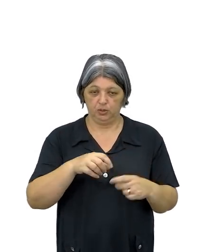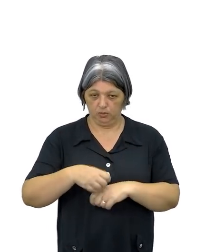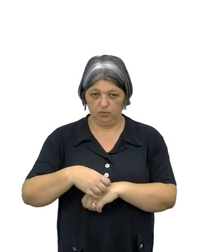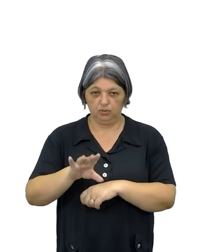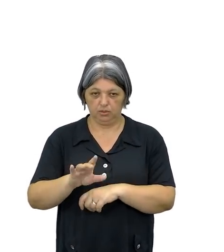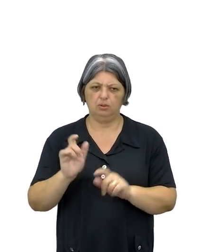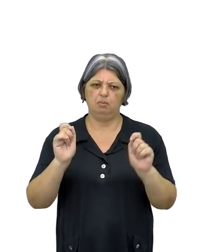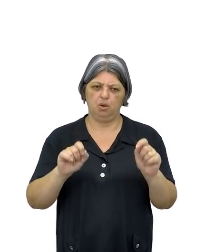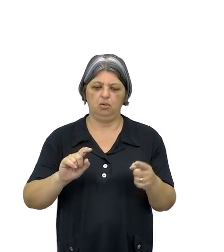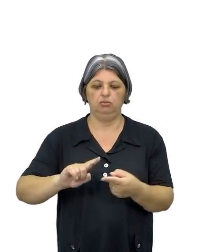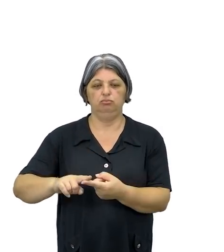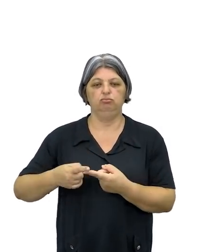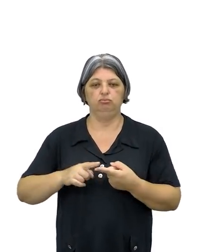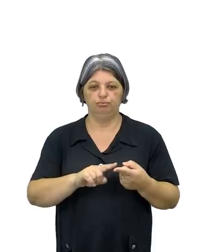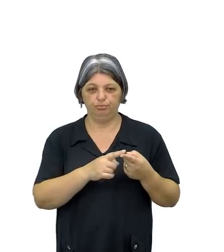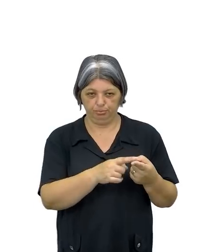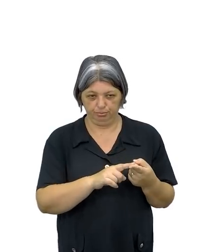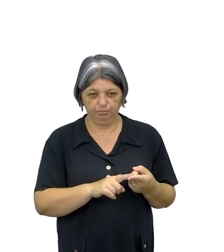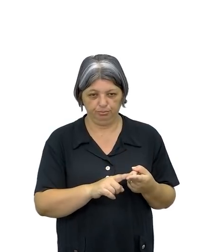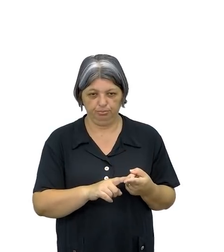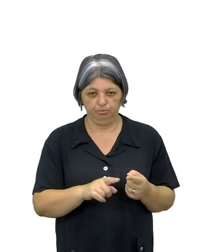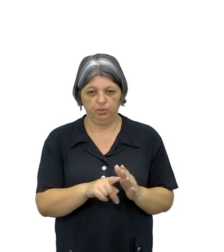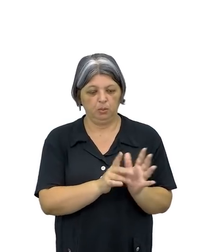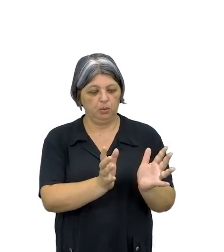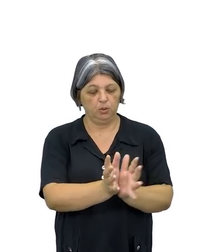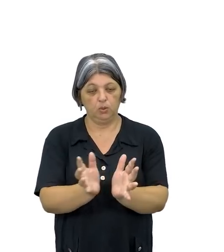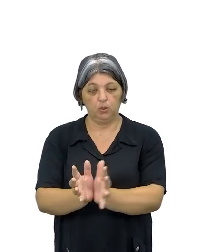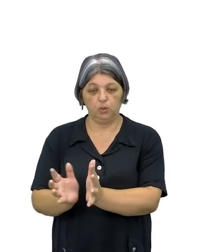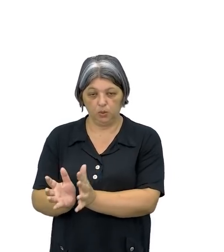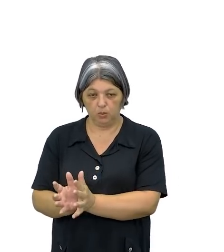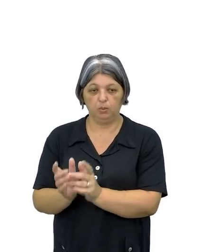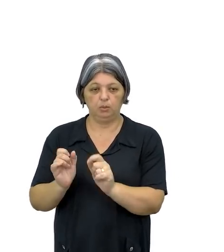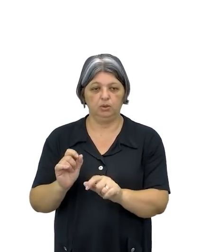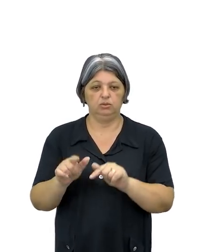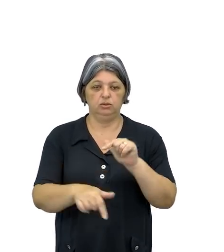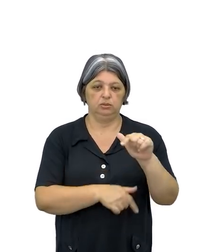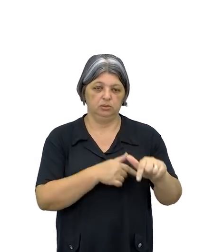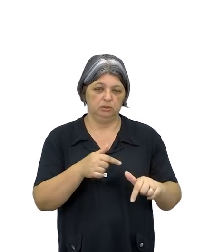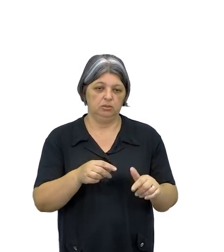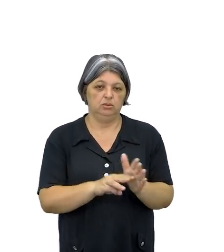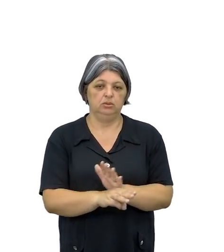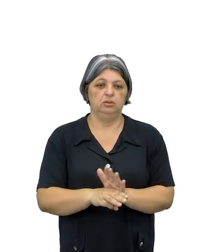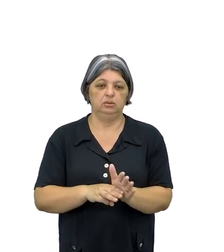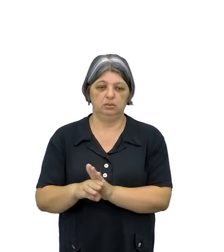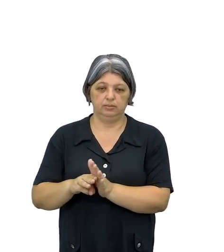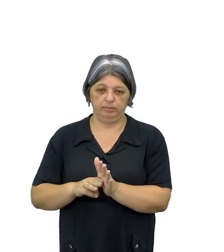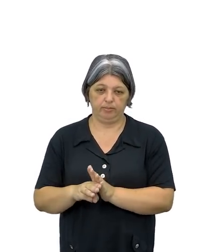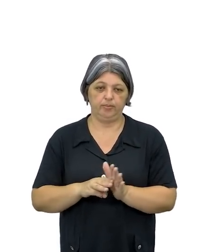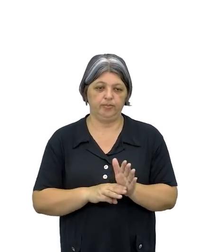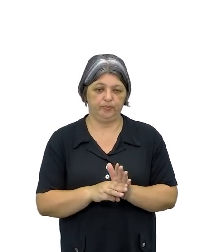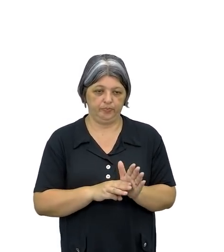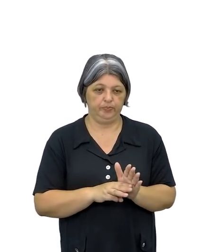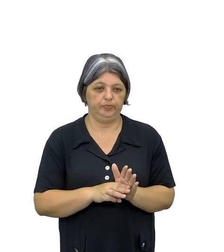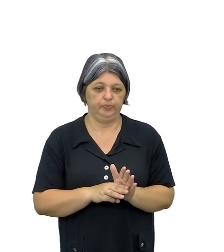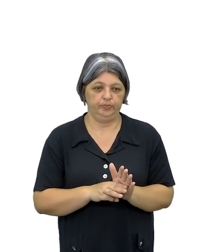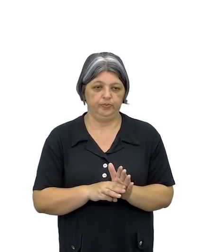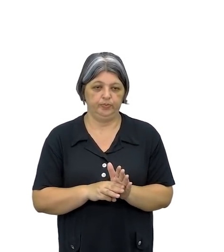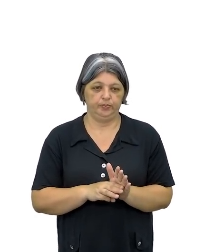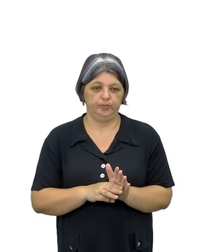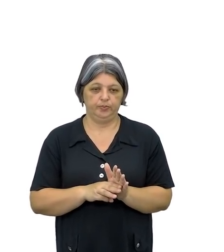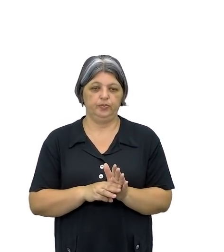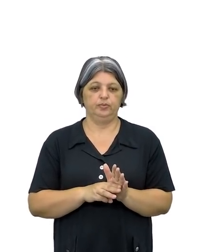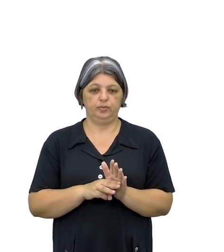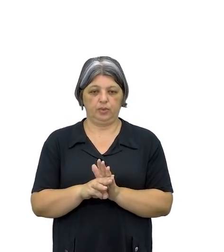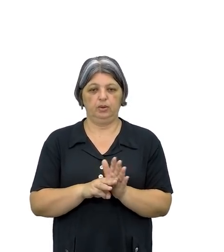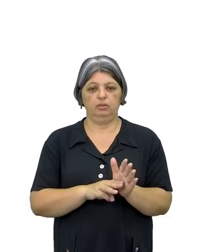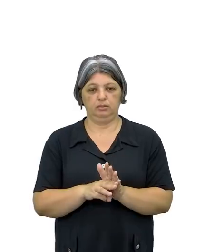ser combinadas dentro de reagrupamentos, podem ser trabalhadas metodologias como a de agrupamentos